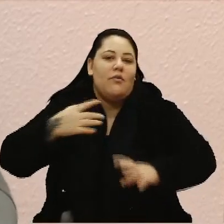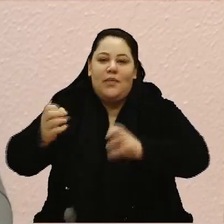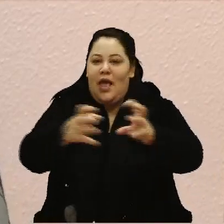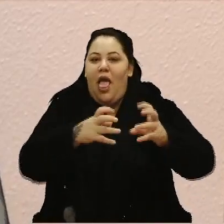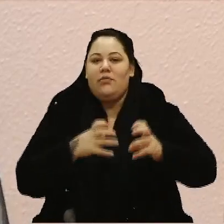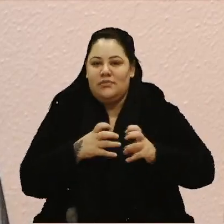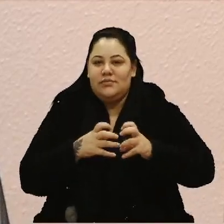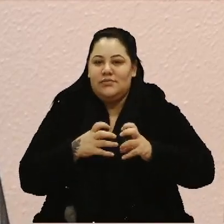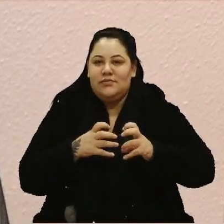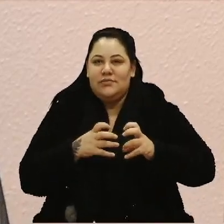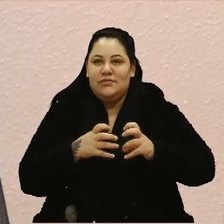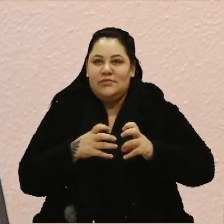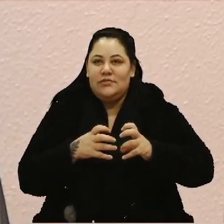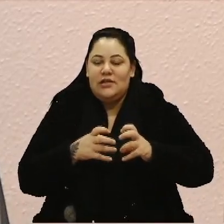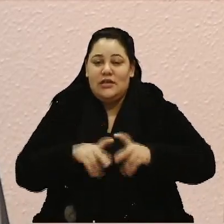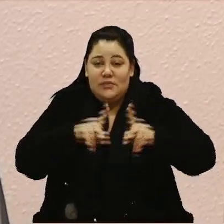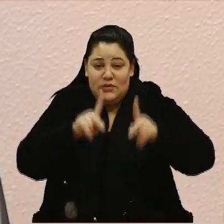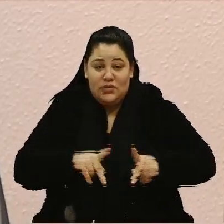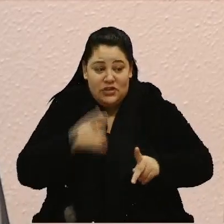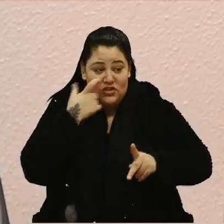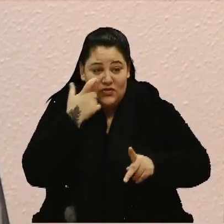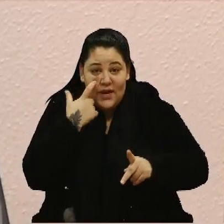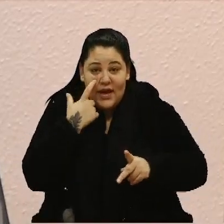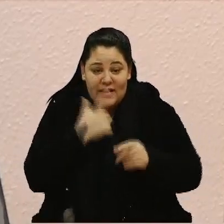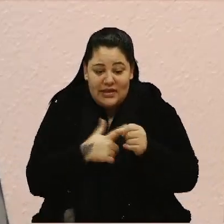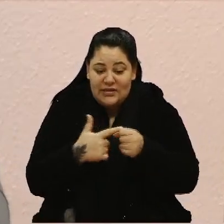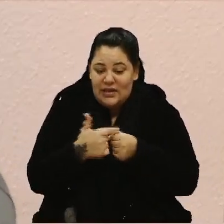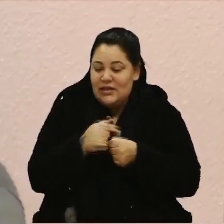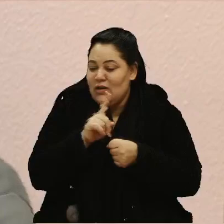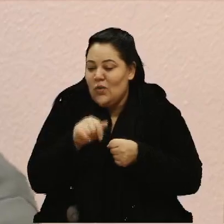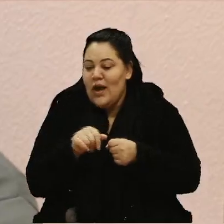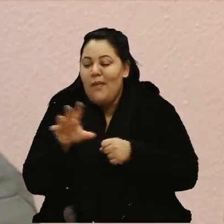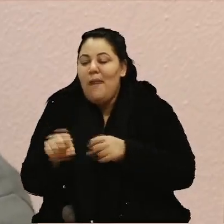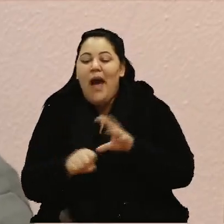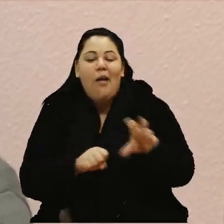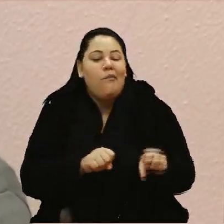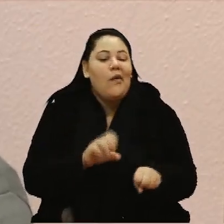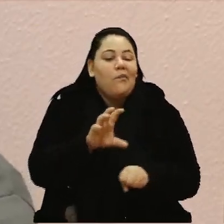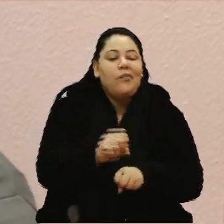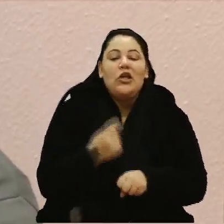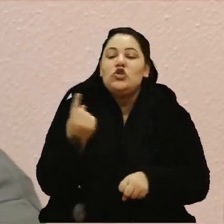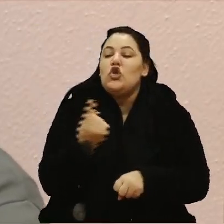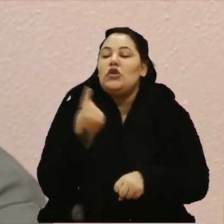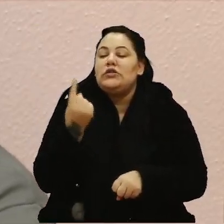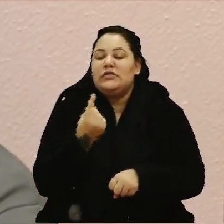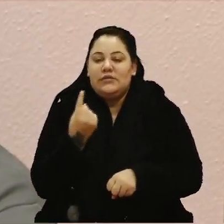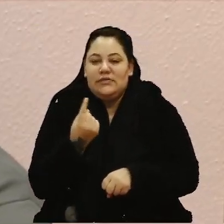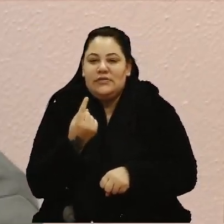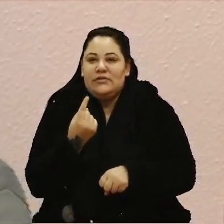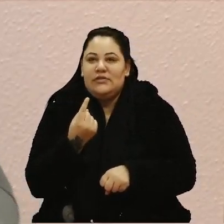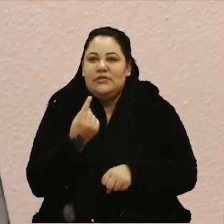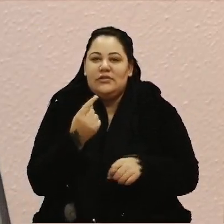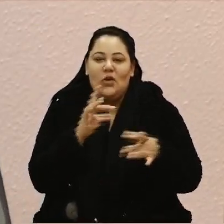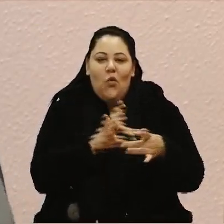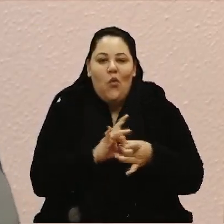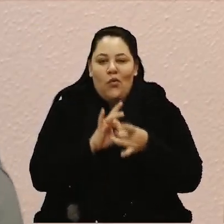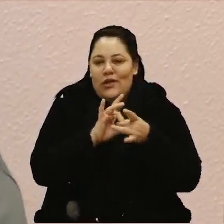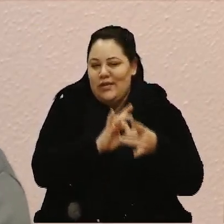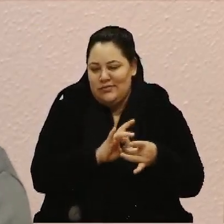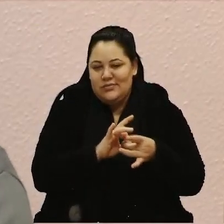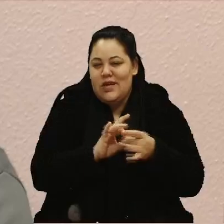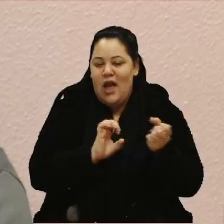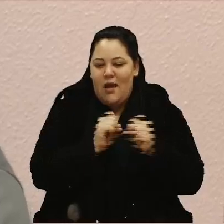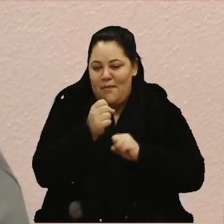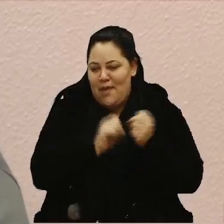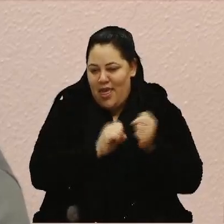são catadores que catam geralmente individualmente falando, sozinhos. Eles são ligados a grandes empresas, eles são